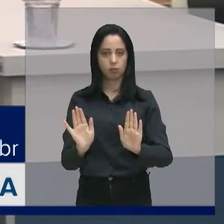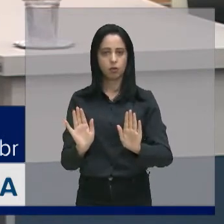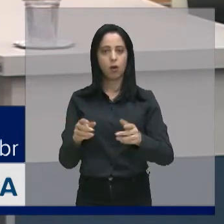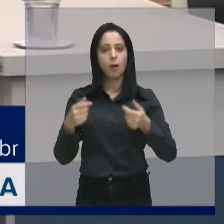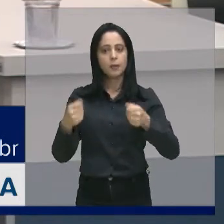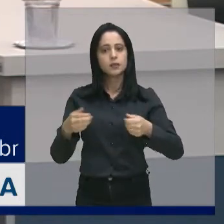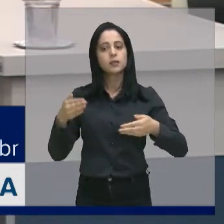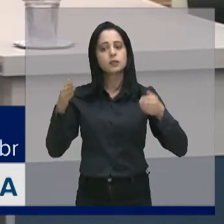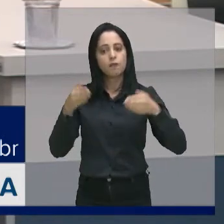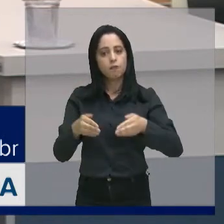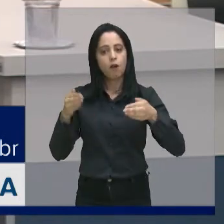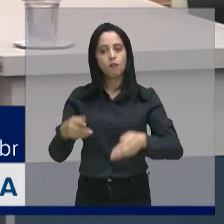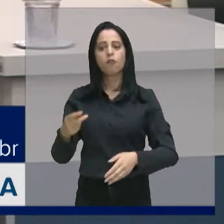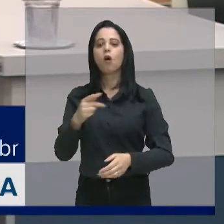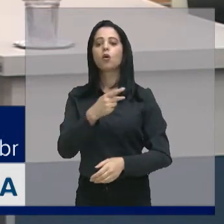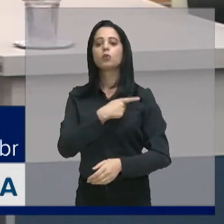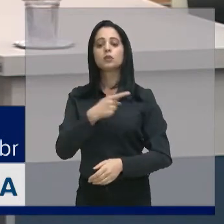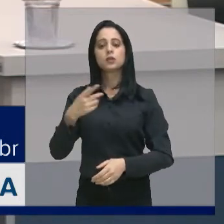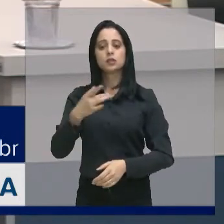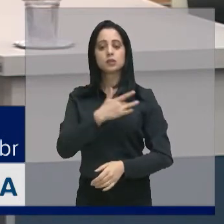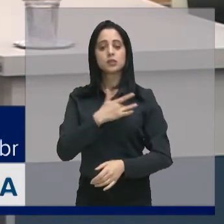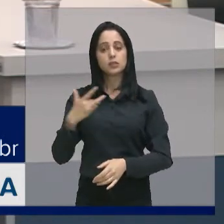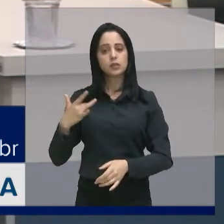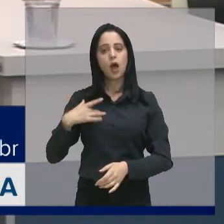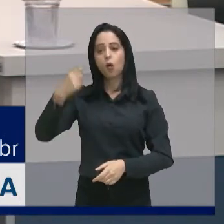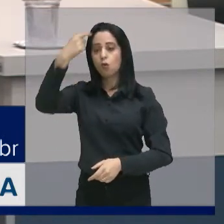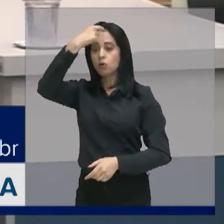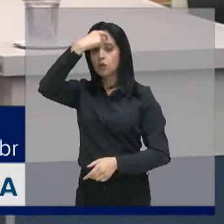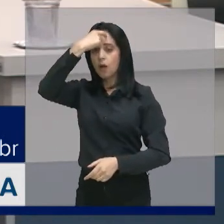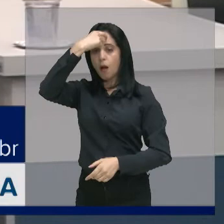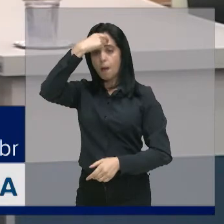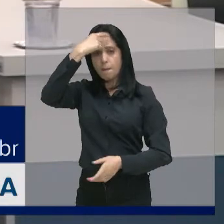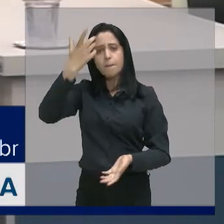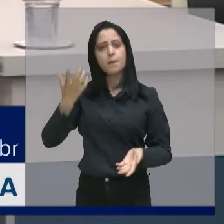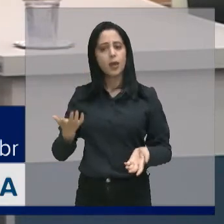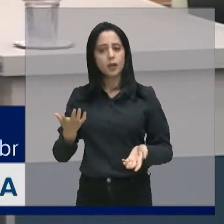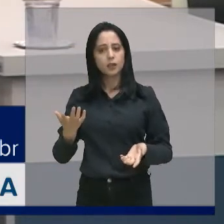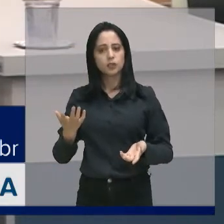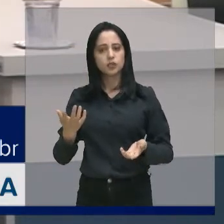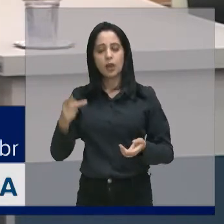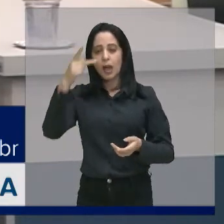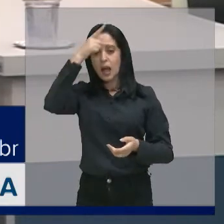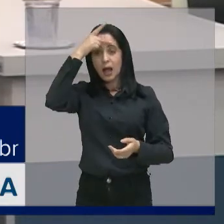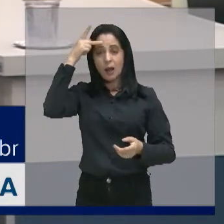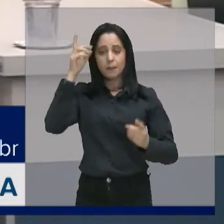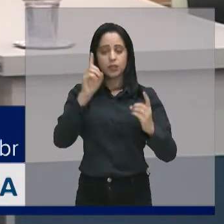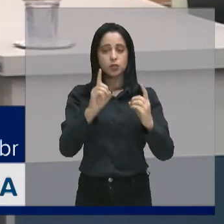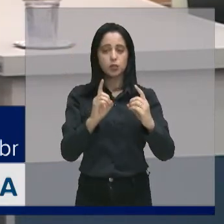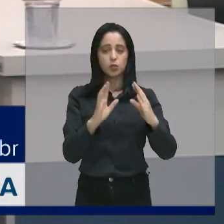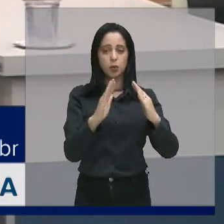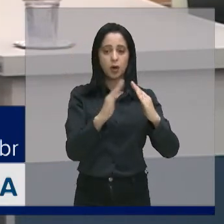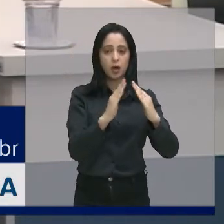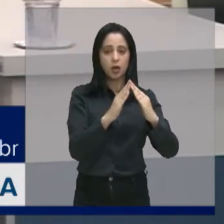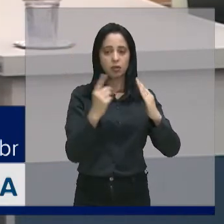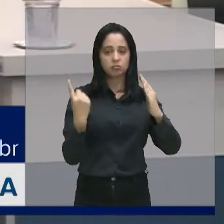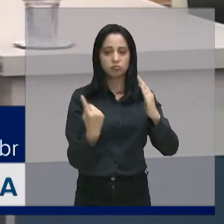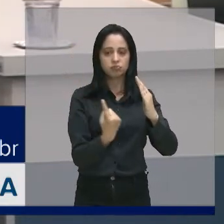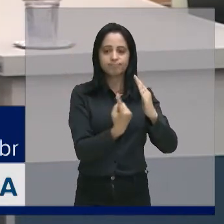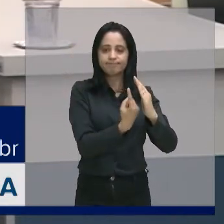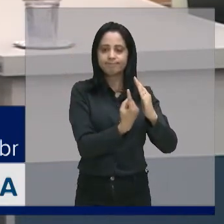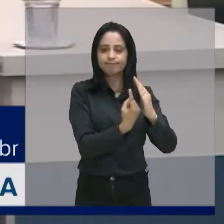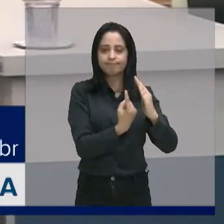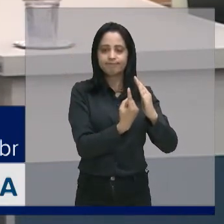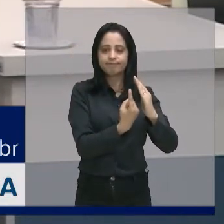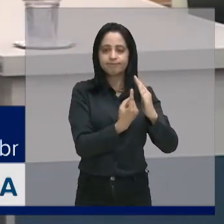trouxe, por causa da reclusão, trouxe problemas a tanta gente. E a gente amadureceu essa ideia. Cada um de